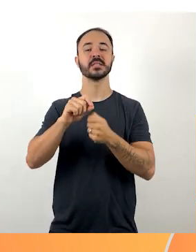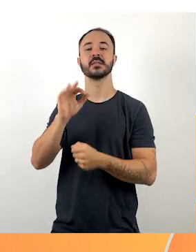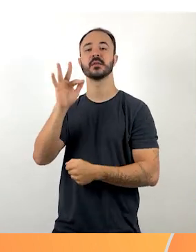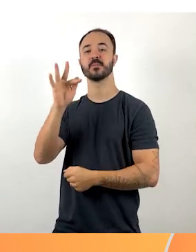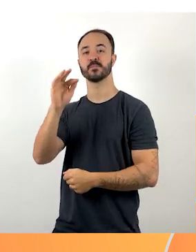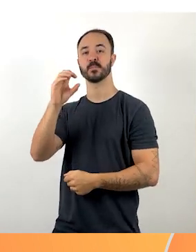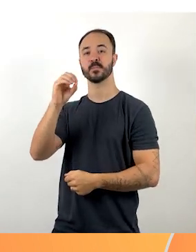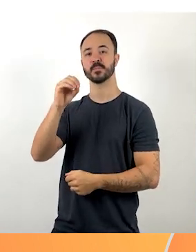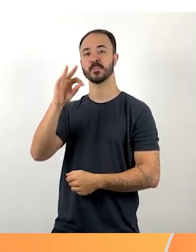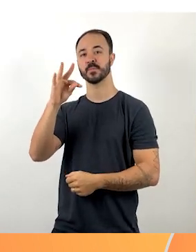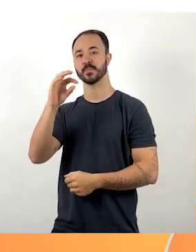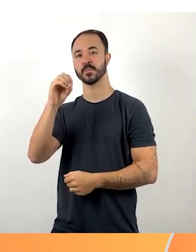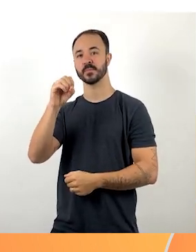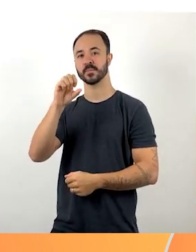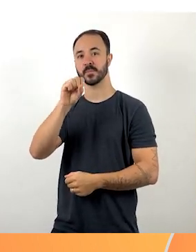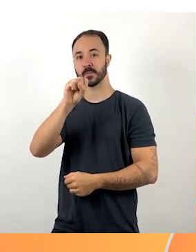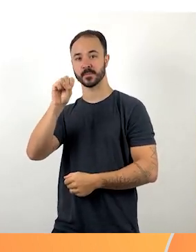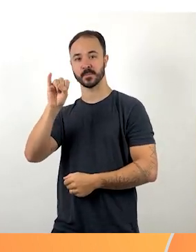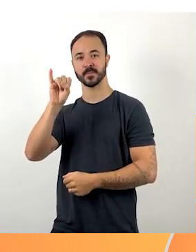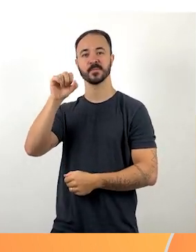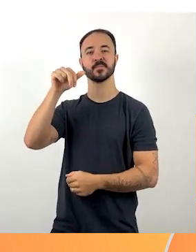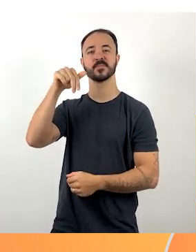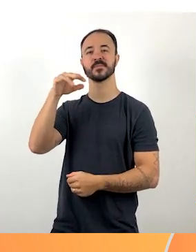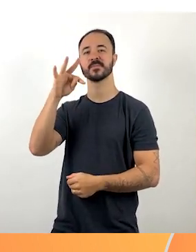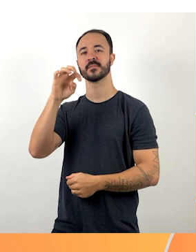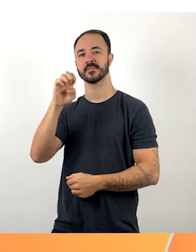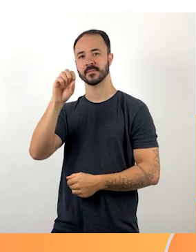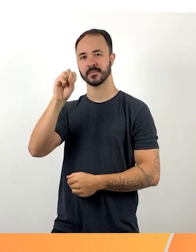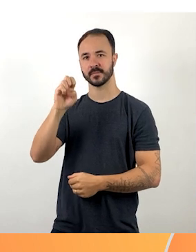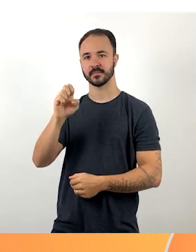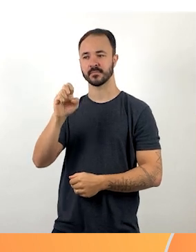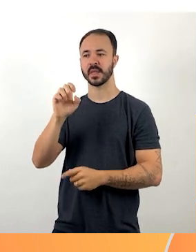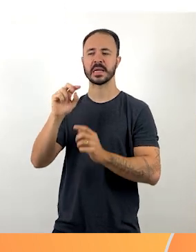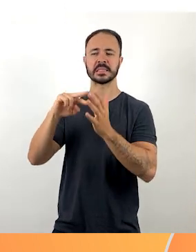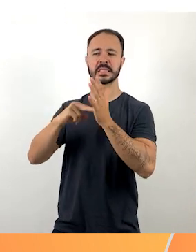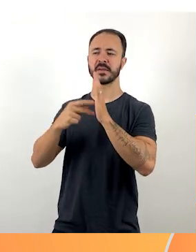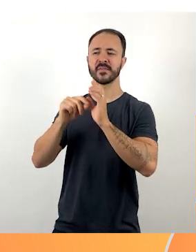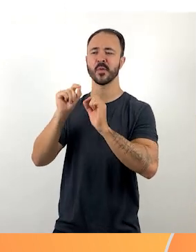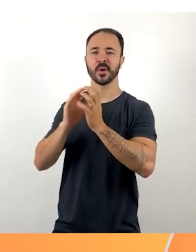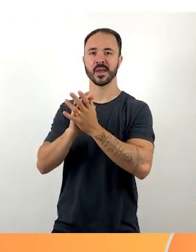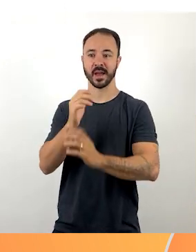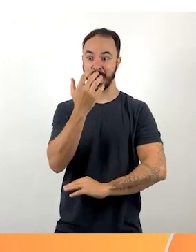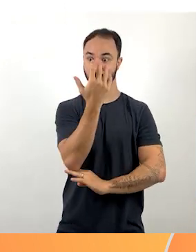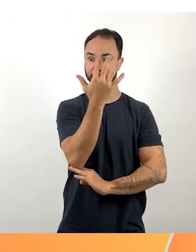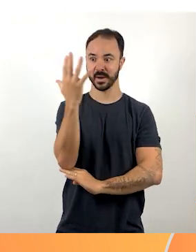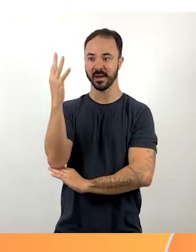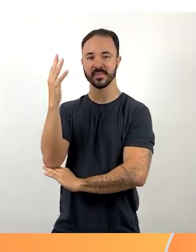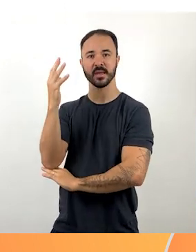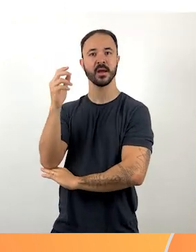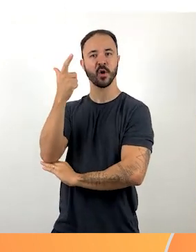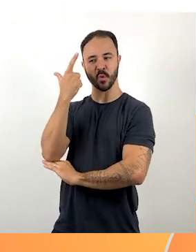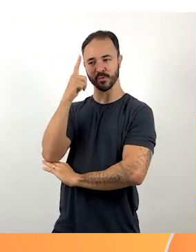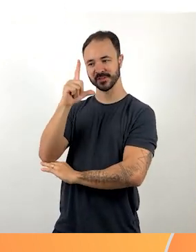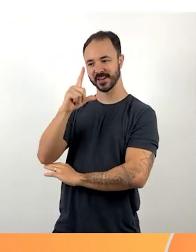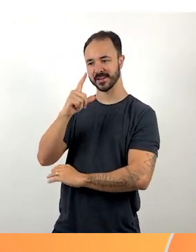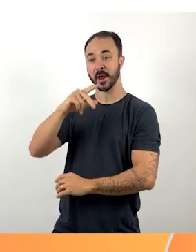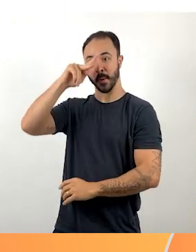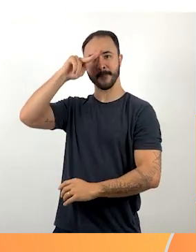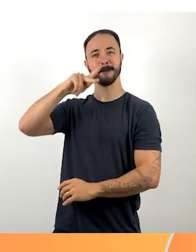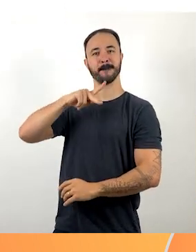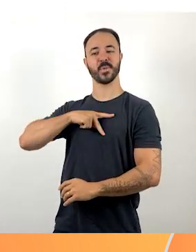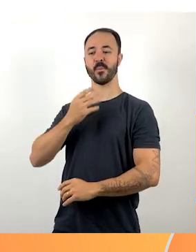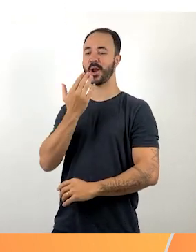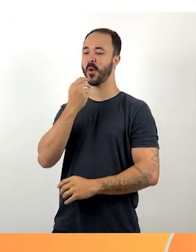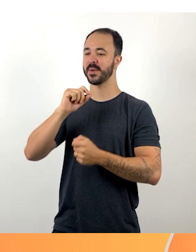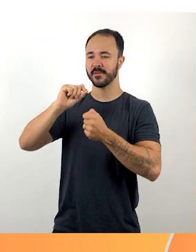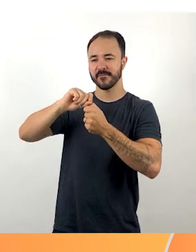da fotossíntese. A planta é um produtor, ou seja, ela produz o seu próprio alimento. Ela produz através da fotossíntese.